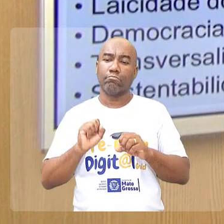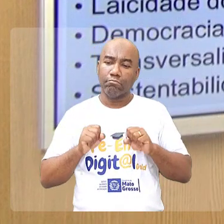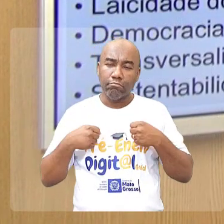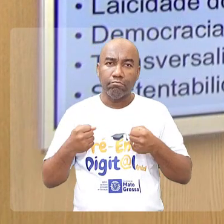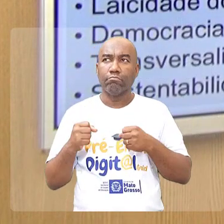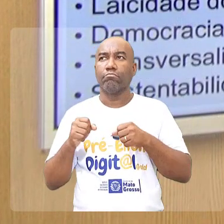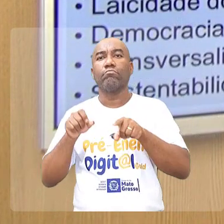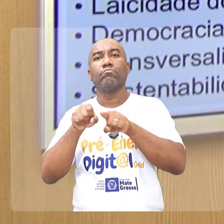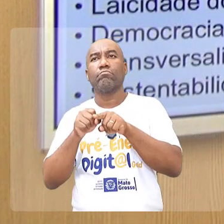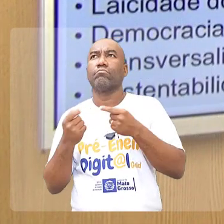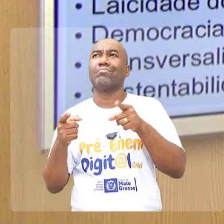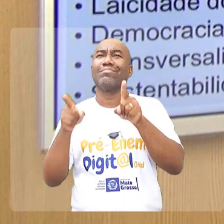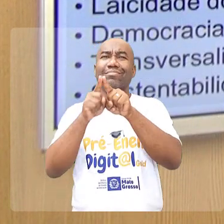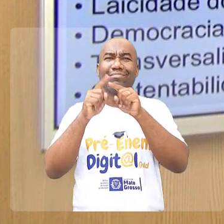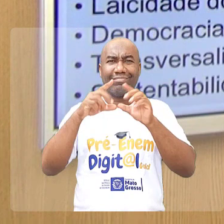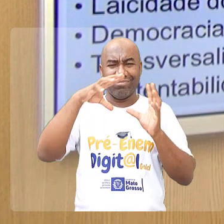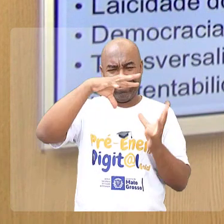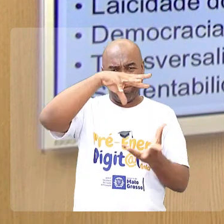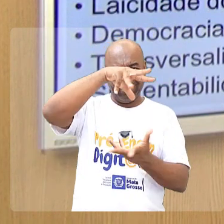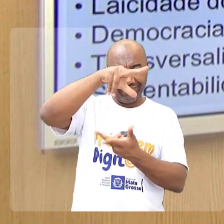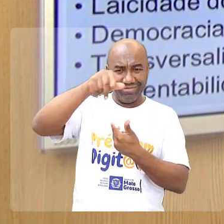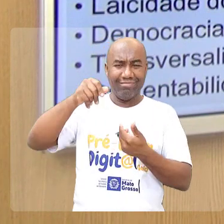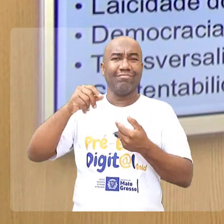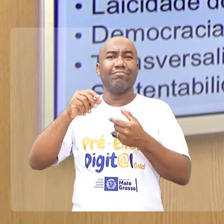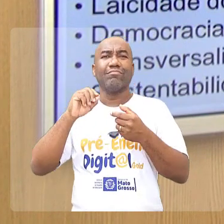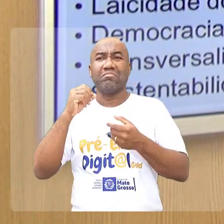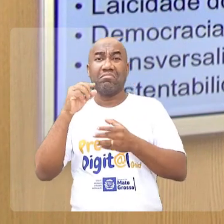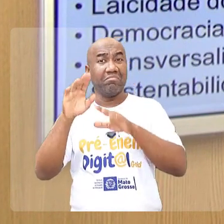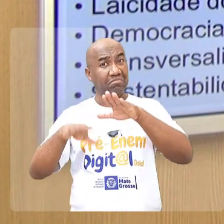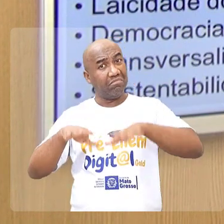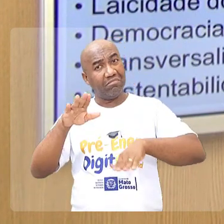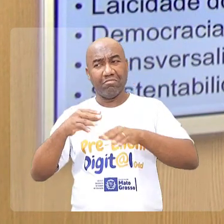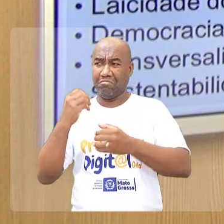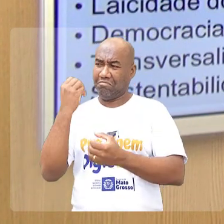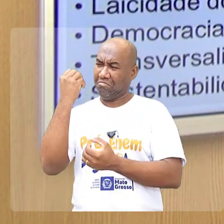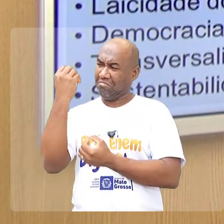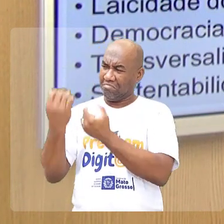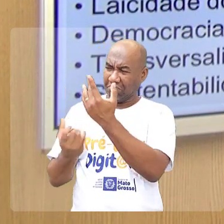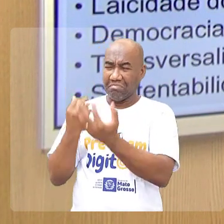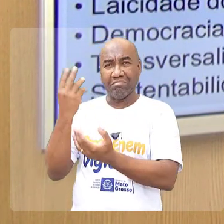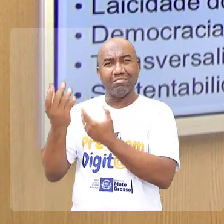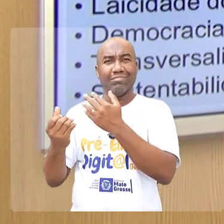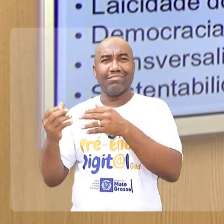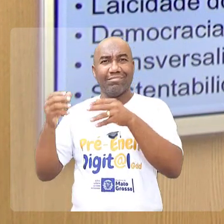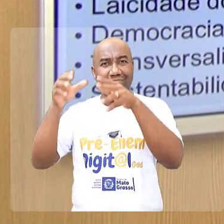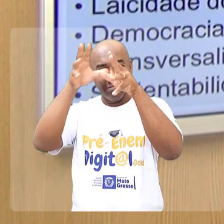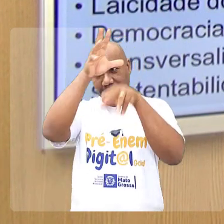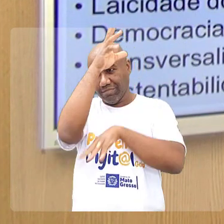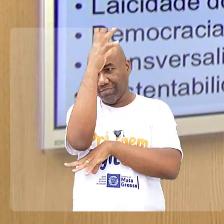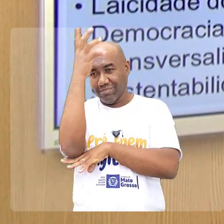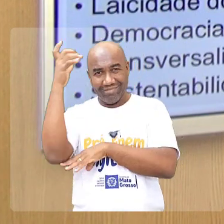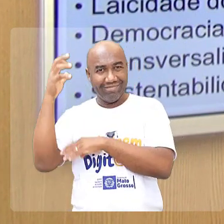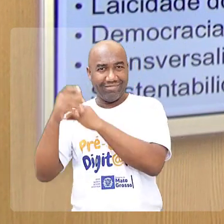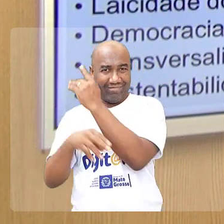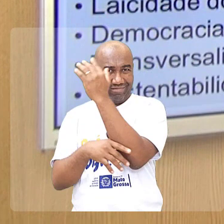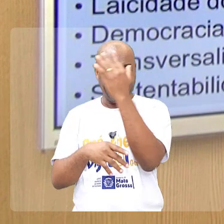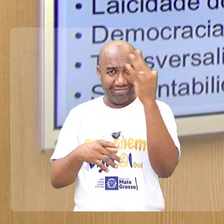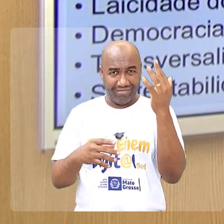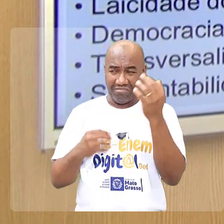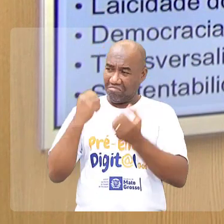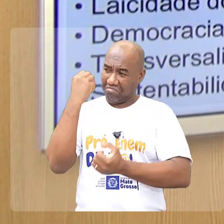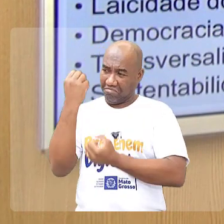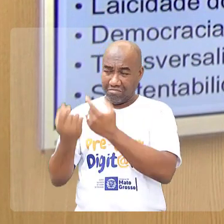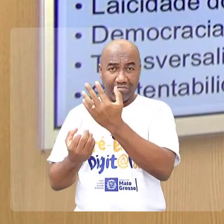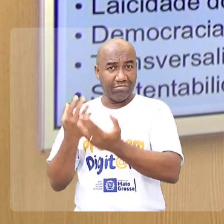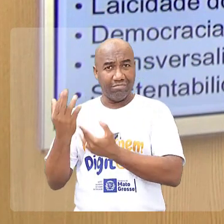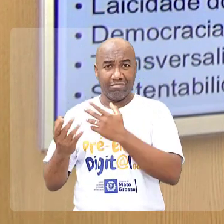cair sobre queimadas no Enem, na redação do Enem, pode usar direitos humanos? Sim. E por que sustentabilidade tem a ver